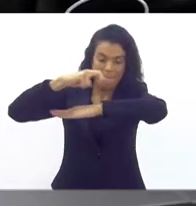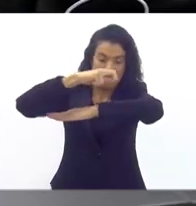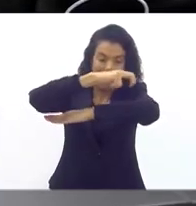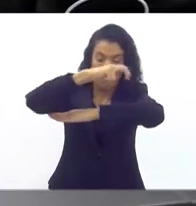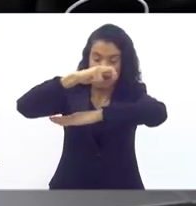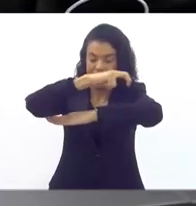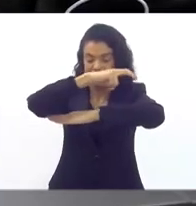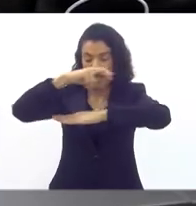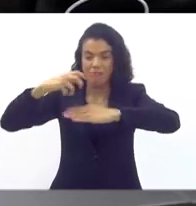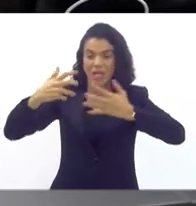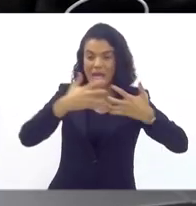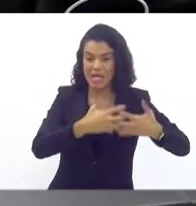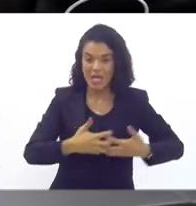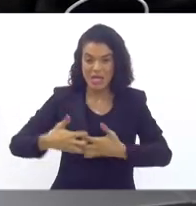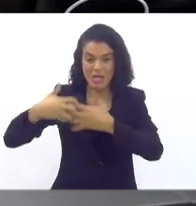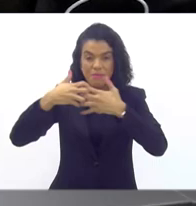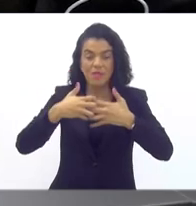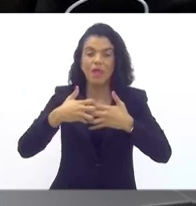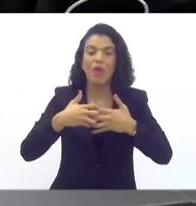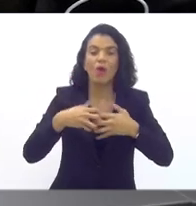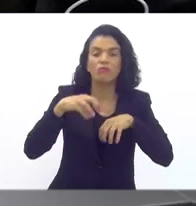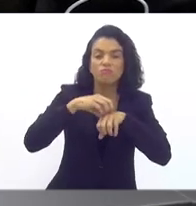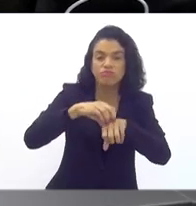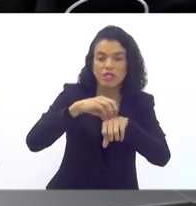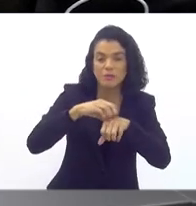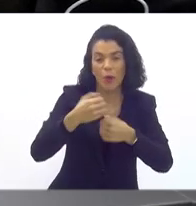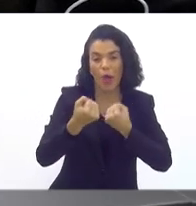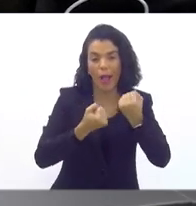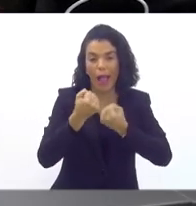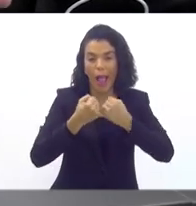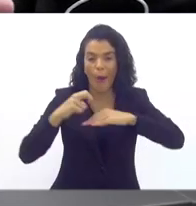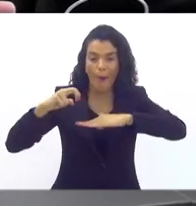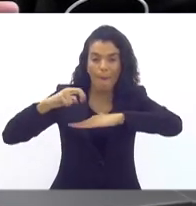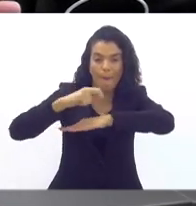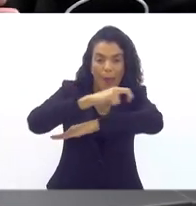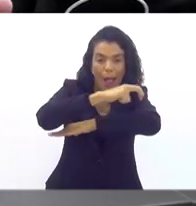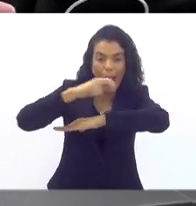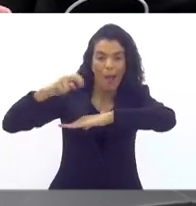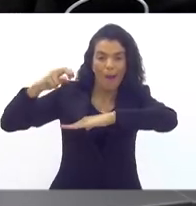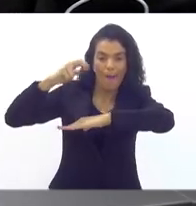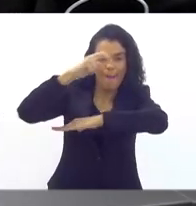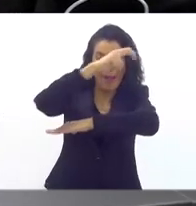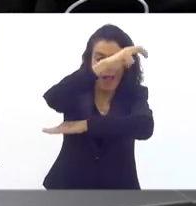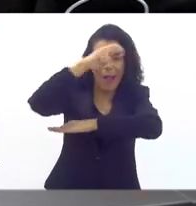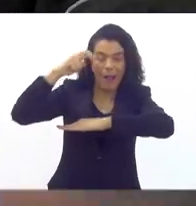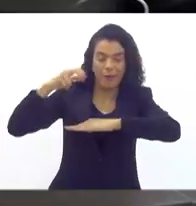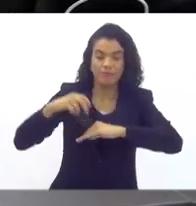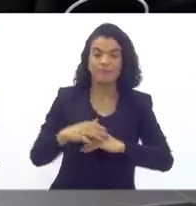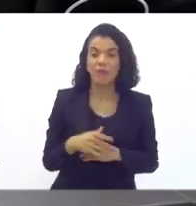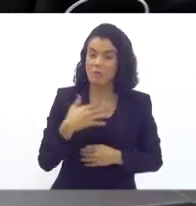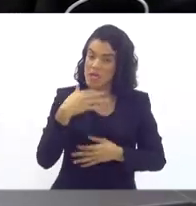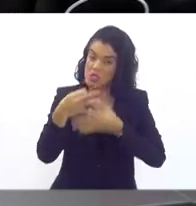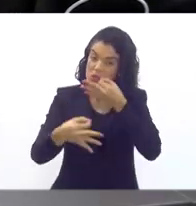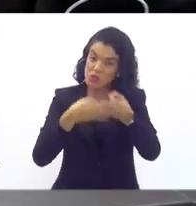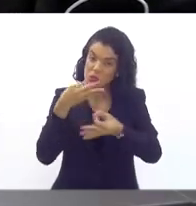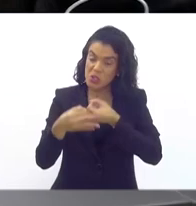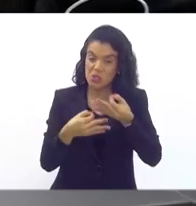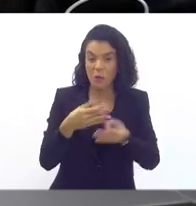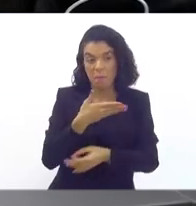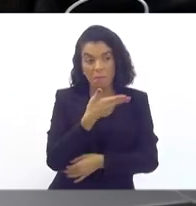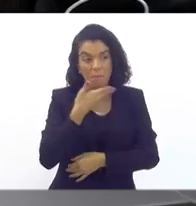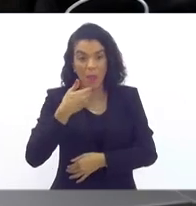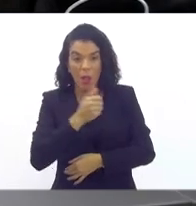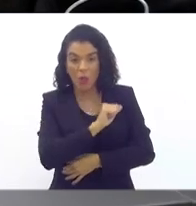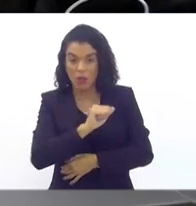de formas é é arbitrária e regular no estado do Rio de Janeiro então fica a minha sugestão já nada ninguém melhor